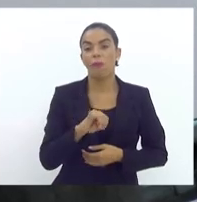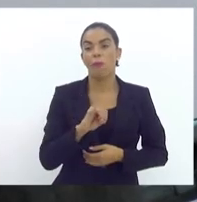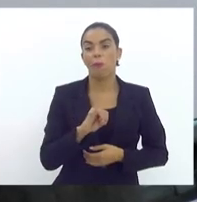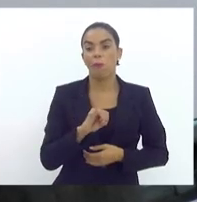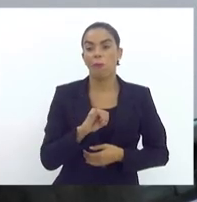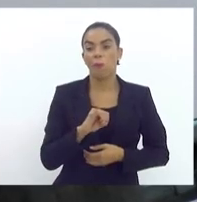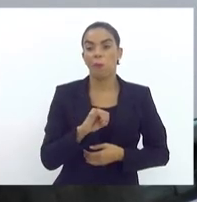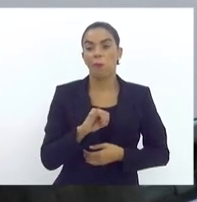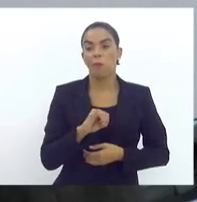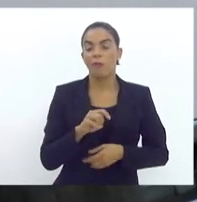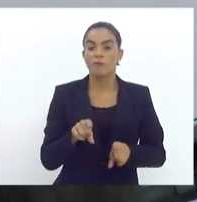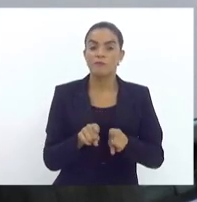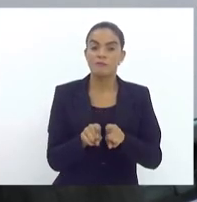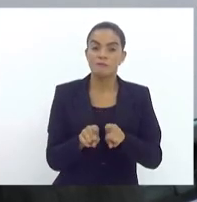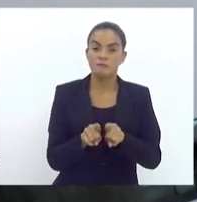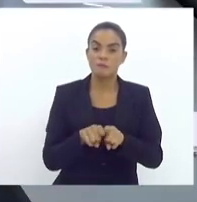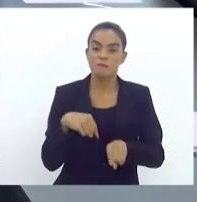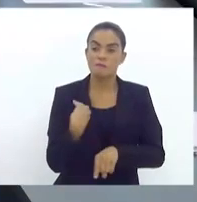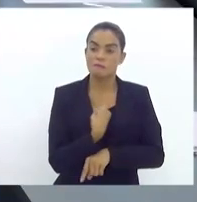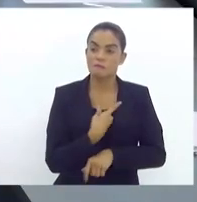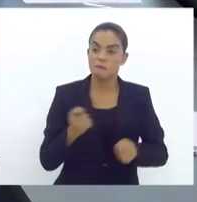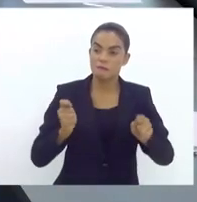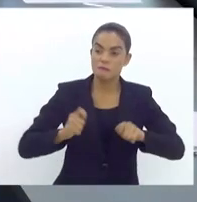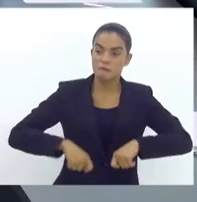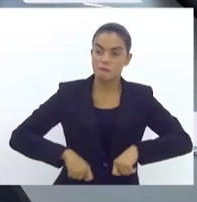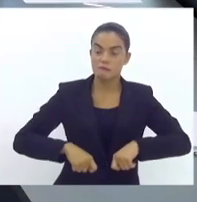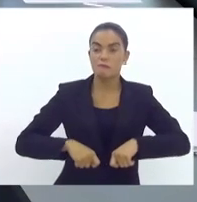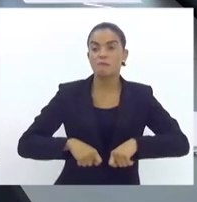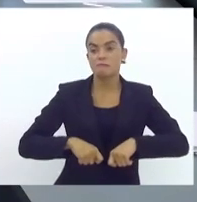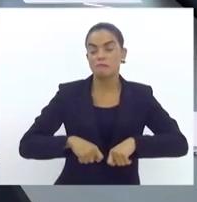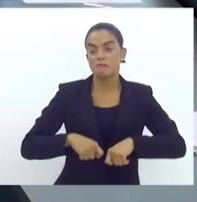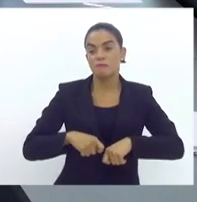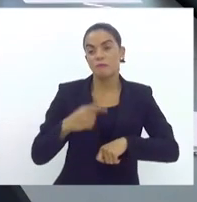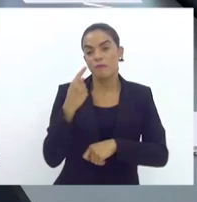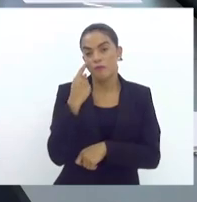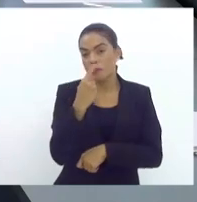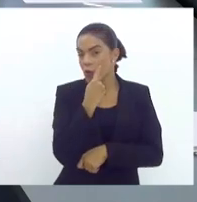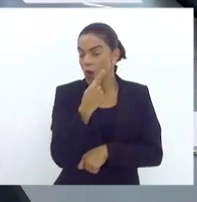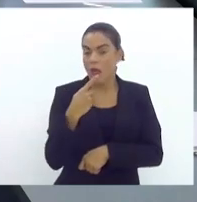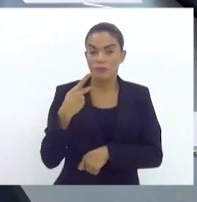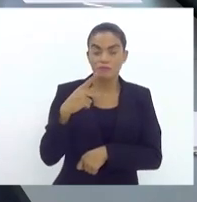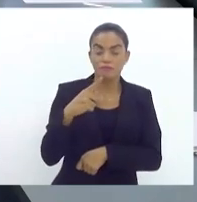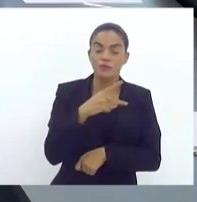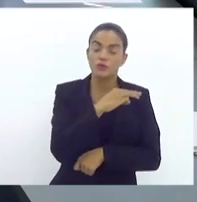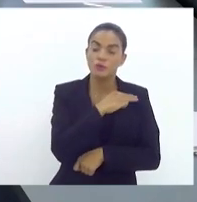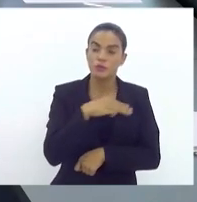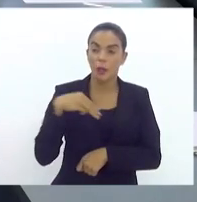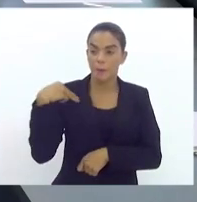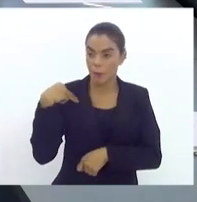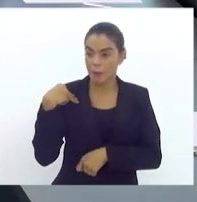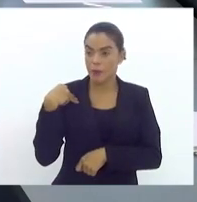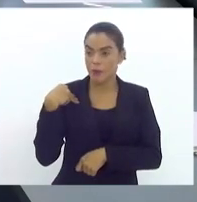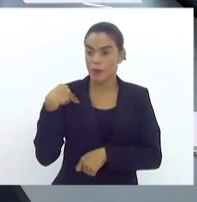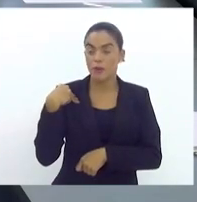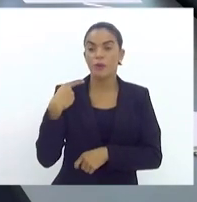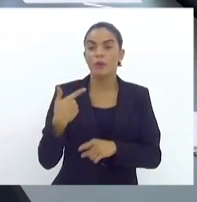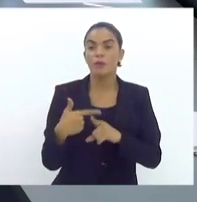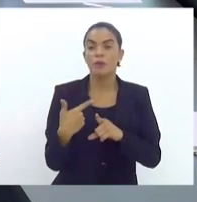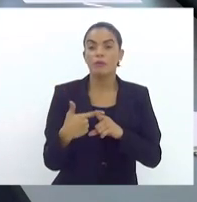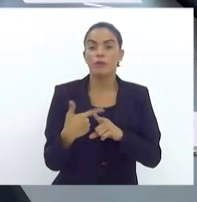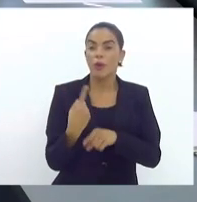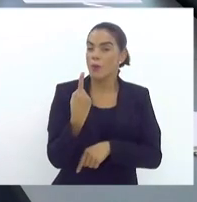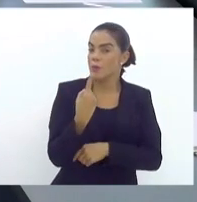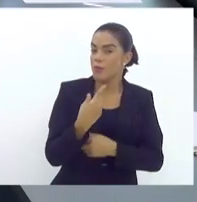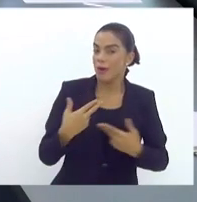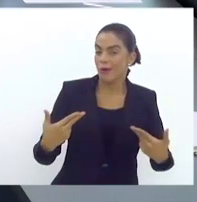é poderia também contar é com seu olhar do Ministério Público eu acho interessante porque uma coisa